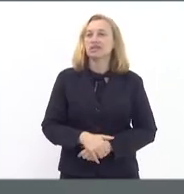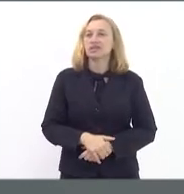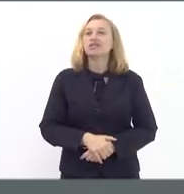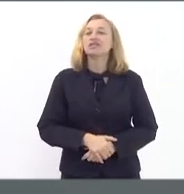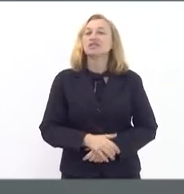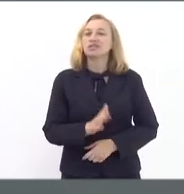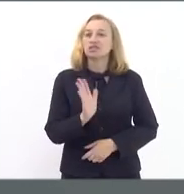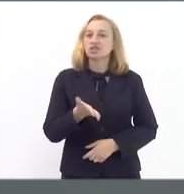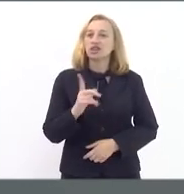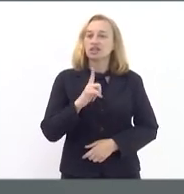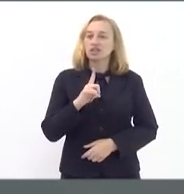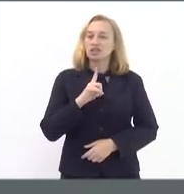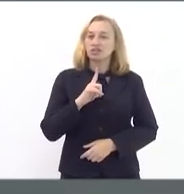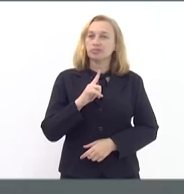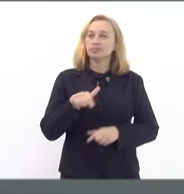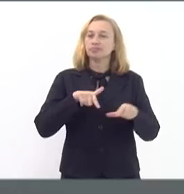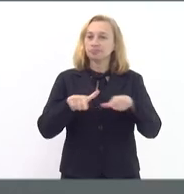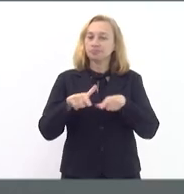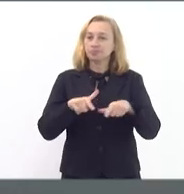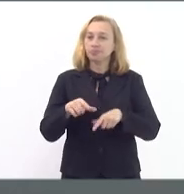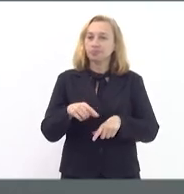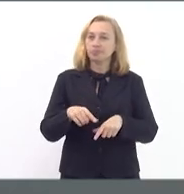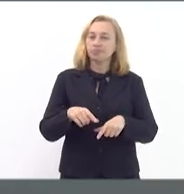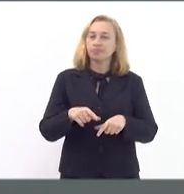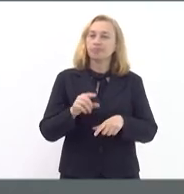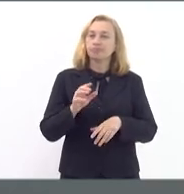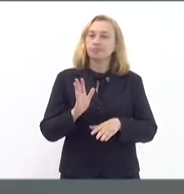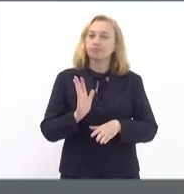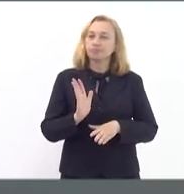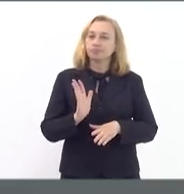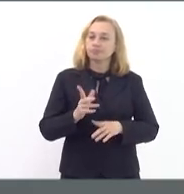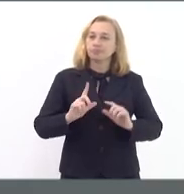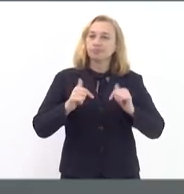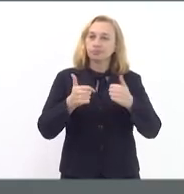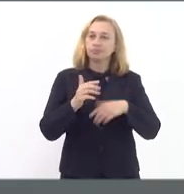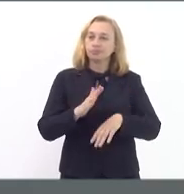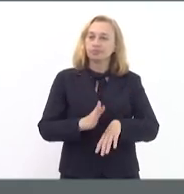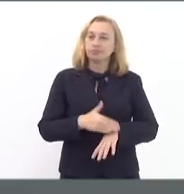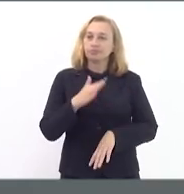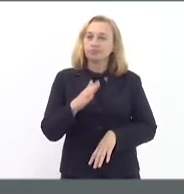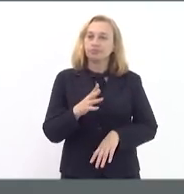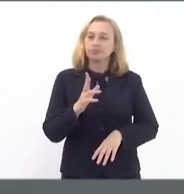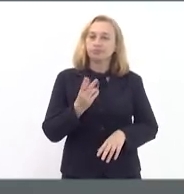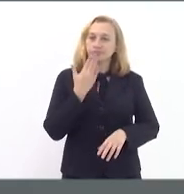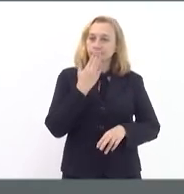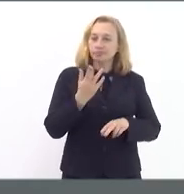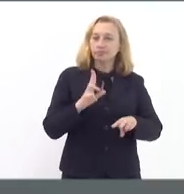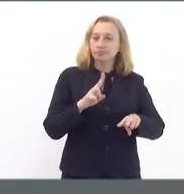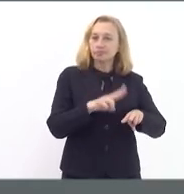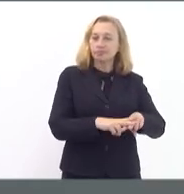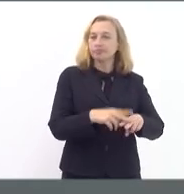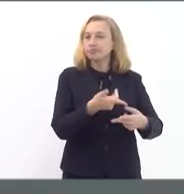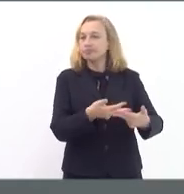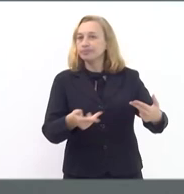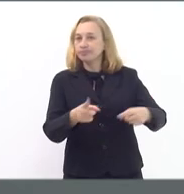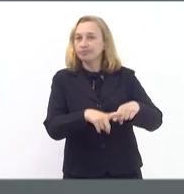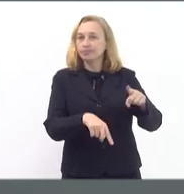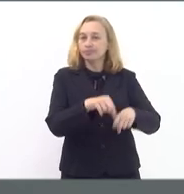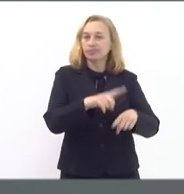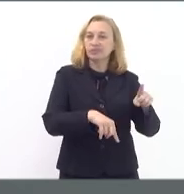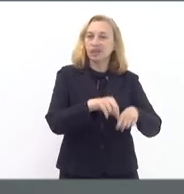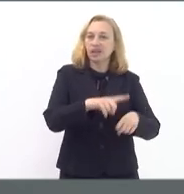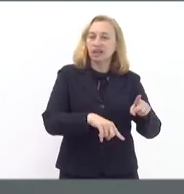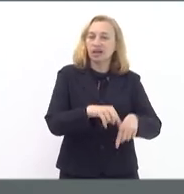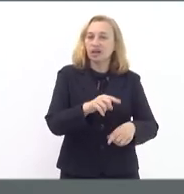existia essa estratégia as operações a gente intensificou ela elas e gerando esse tipo de apreensão muito material sem